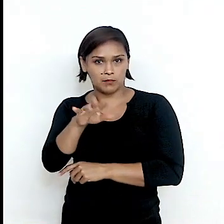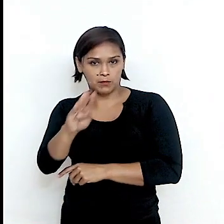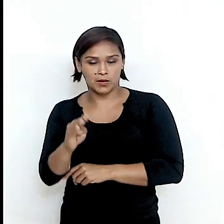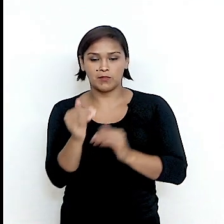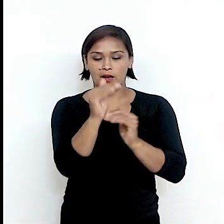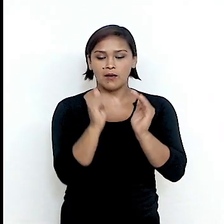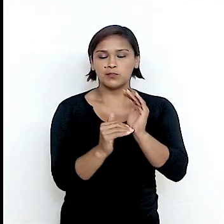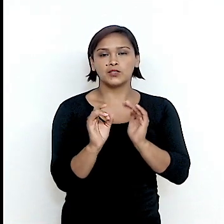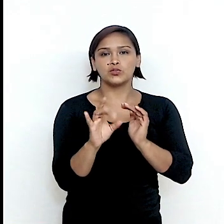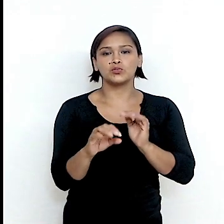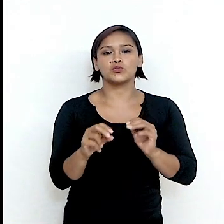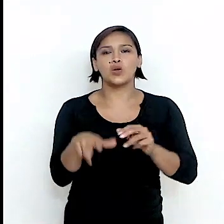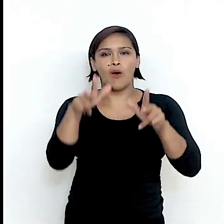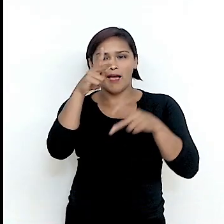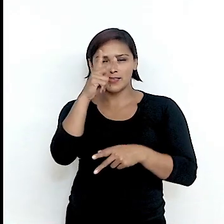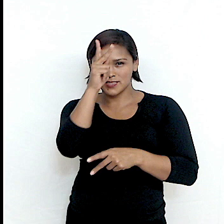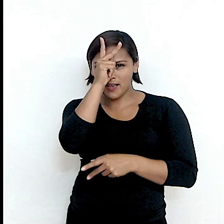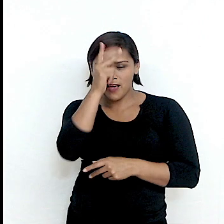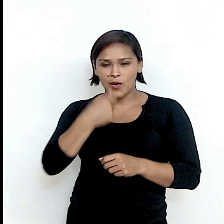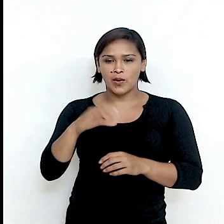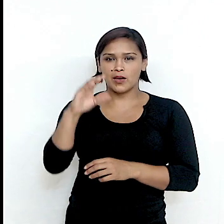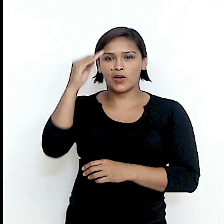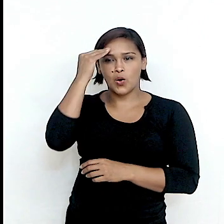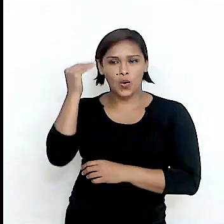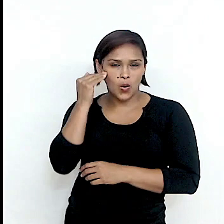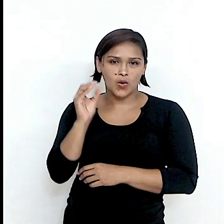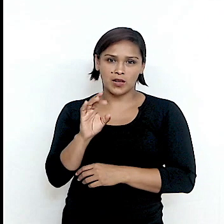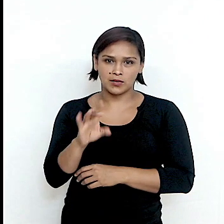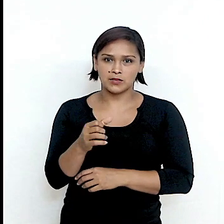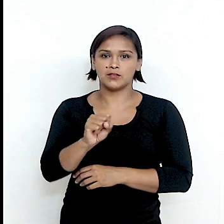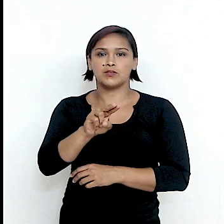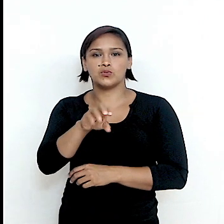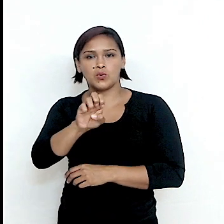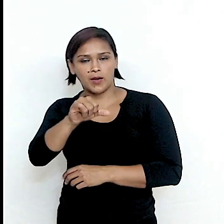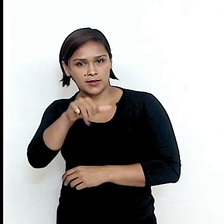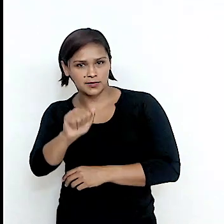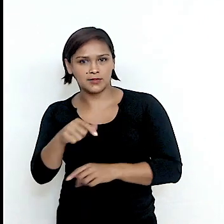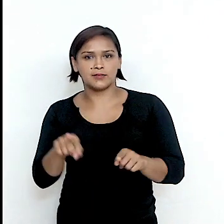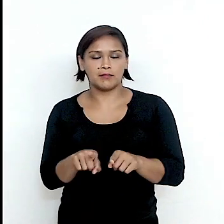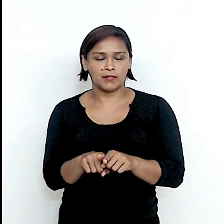inferior apenas à lisael e Coreia e no mesmo nível dos países como a Suécia é